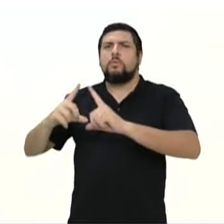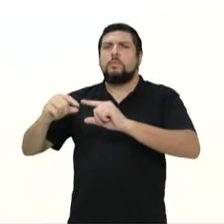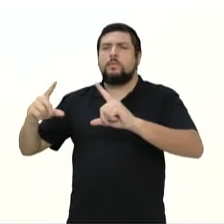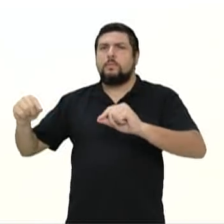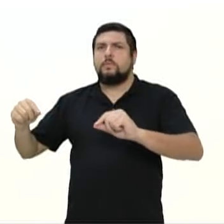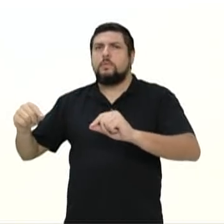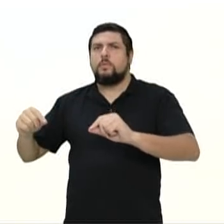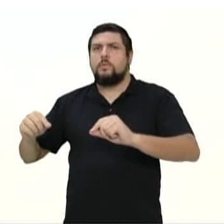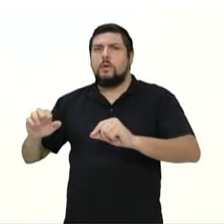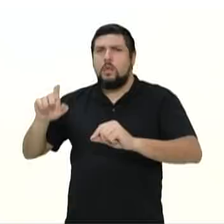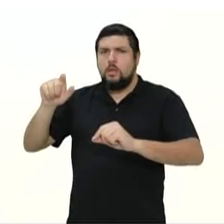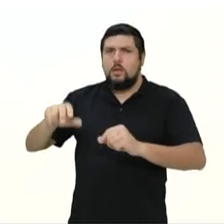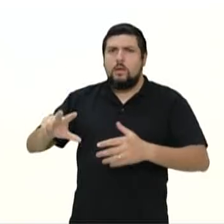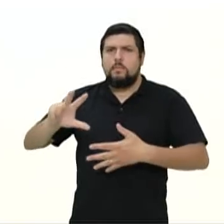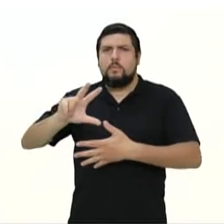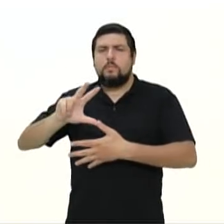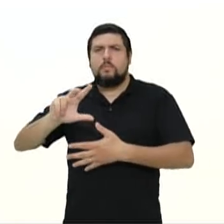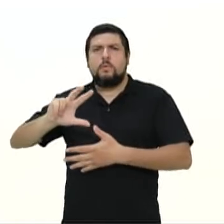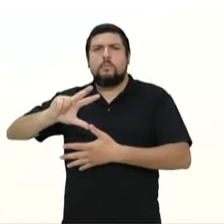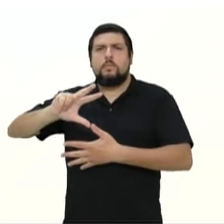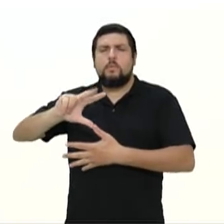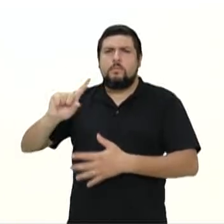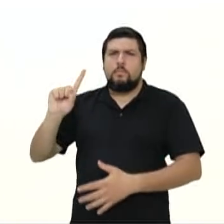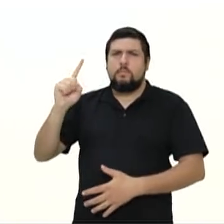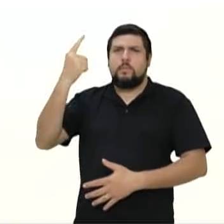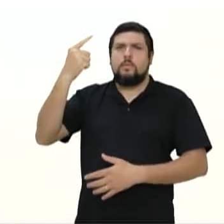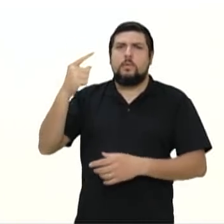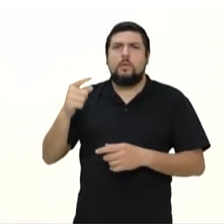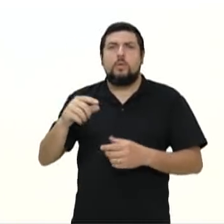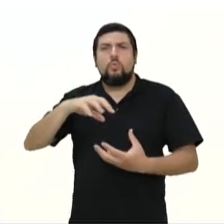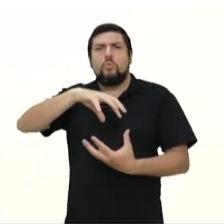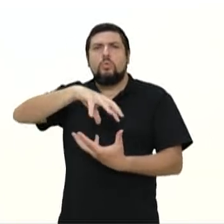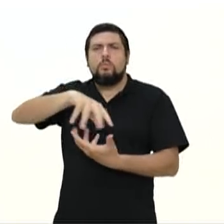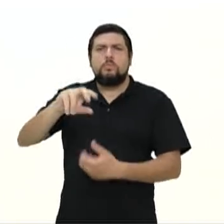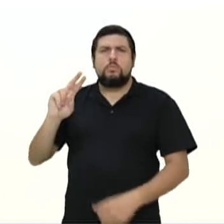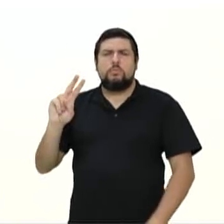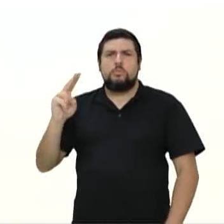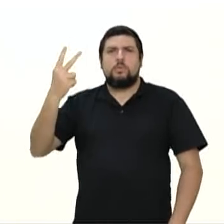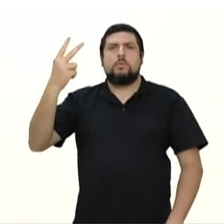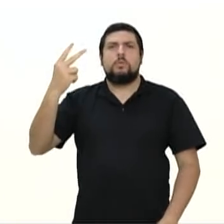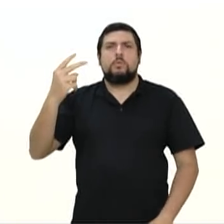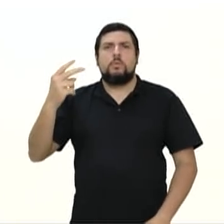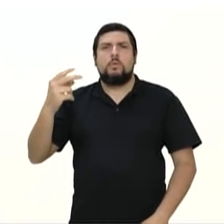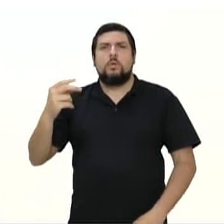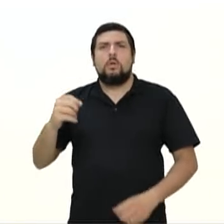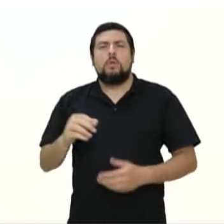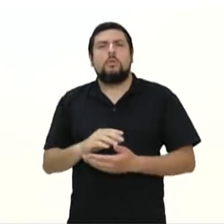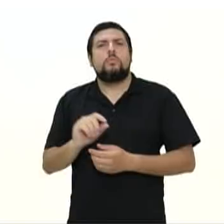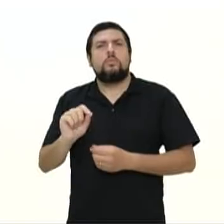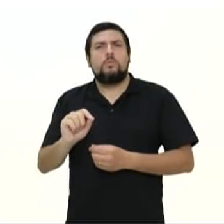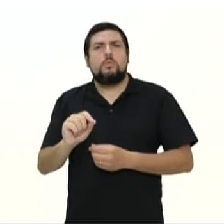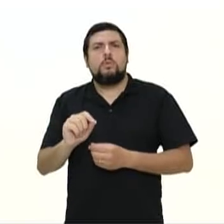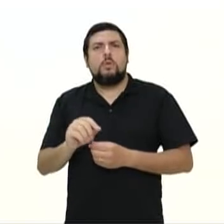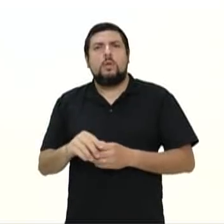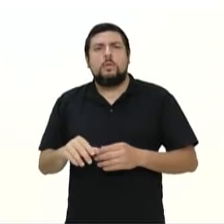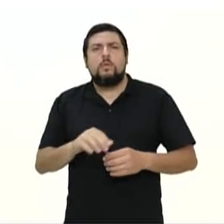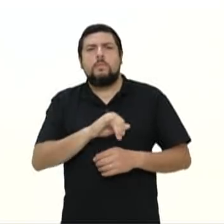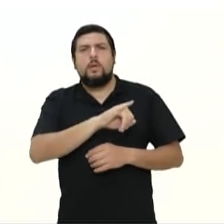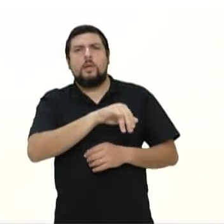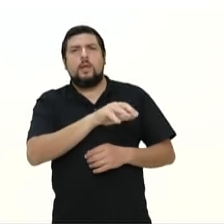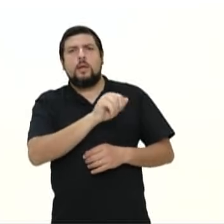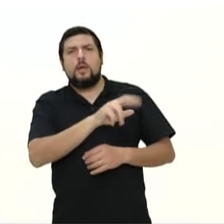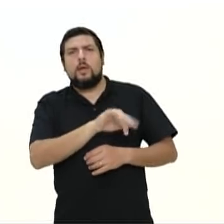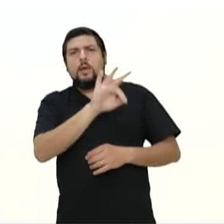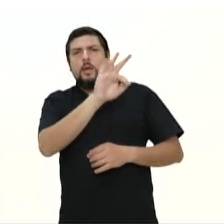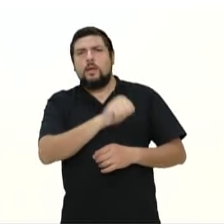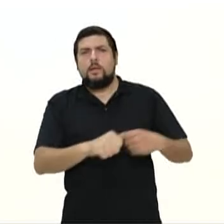em atividade na América Latina e o segundo maior do mundo, através apenas do de Jakarta, na